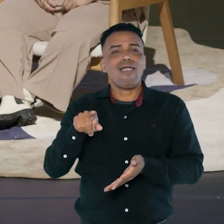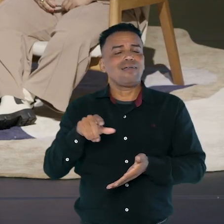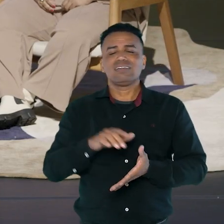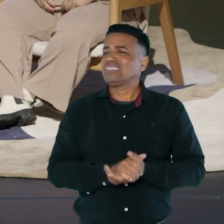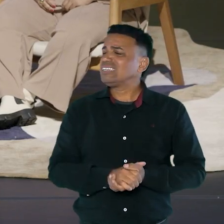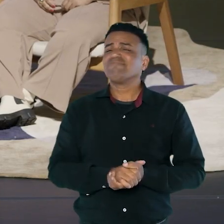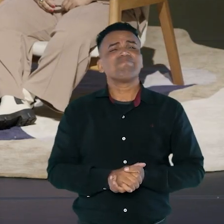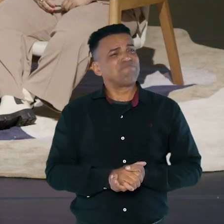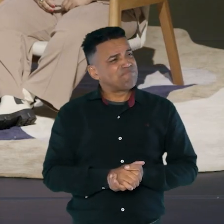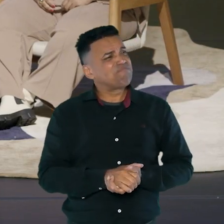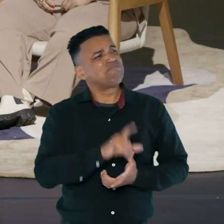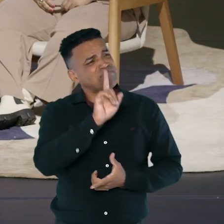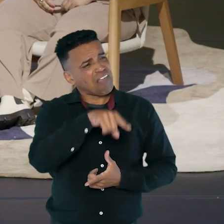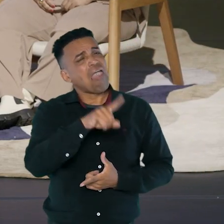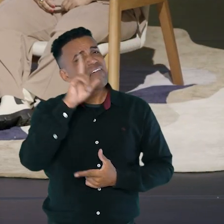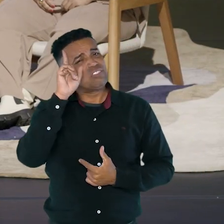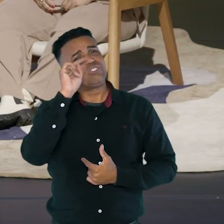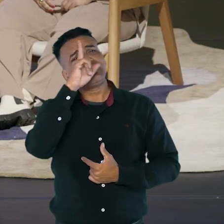É difícil, né?